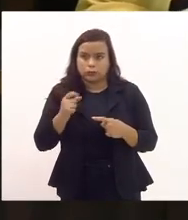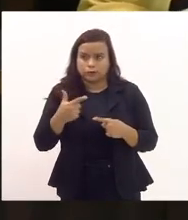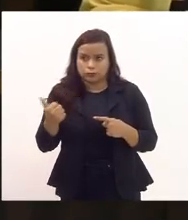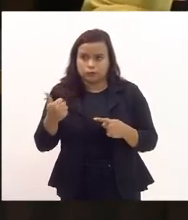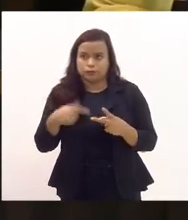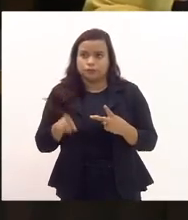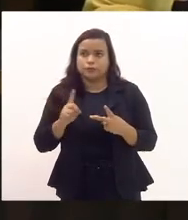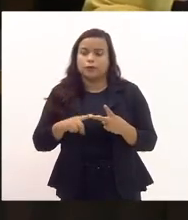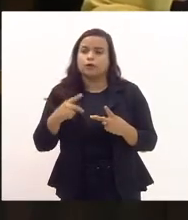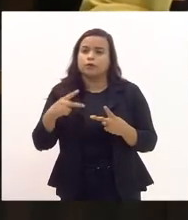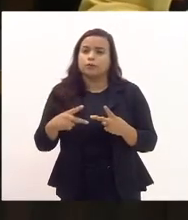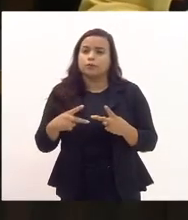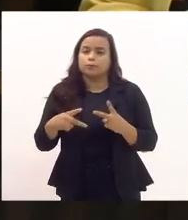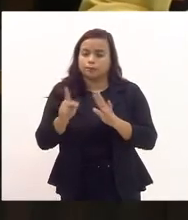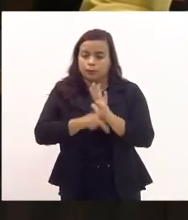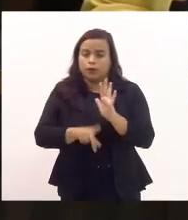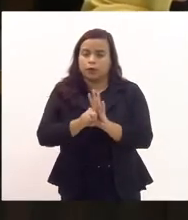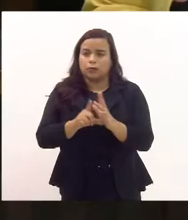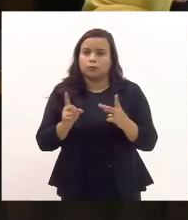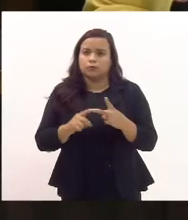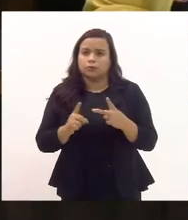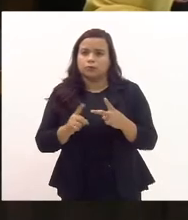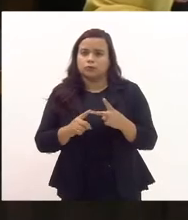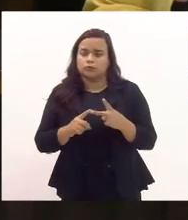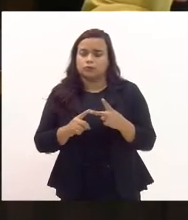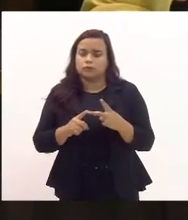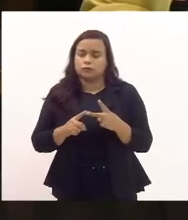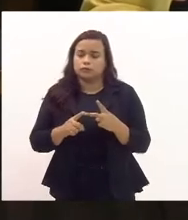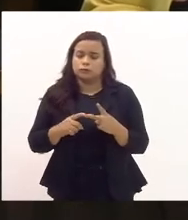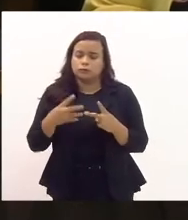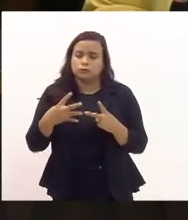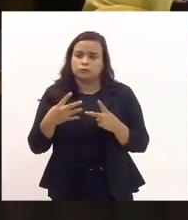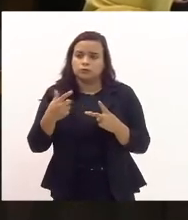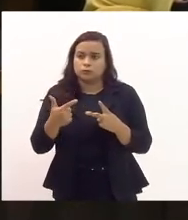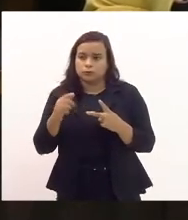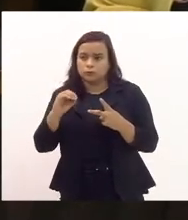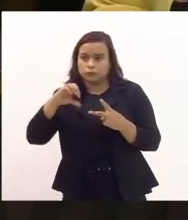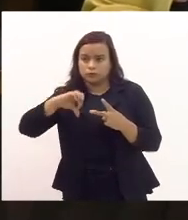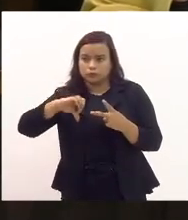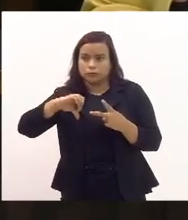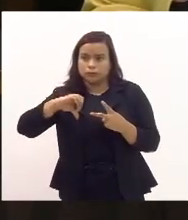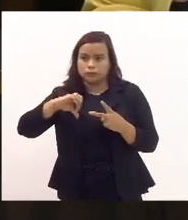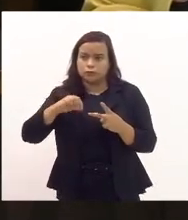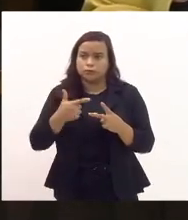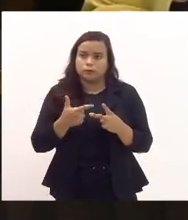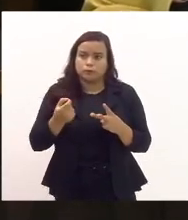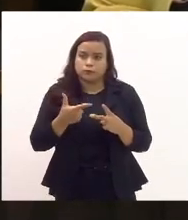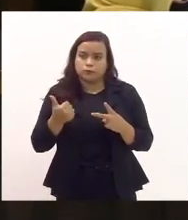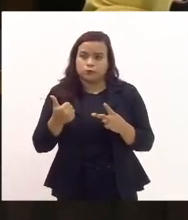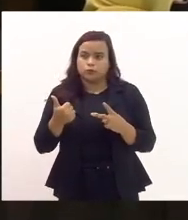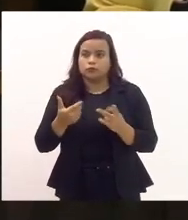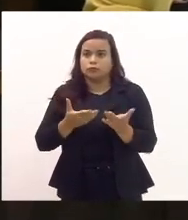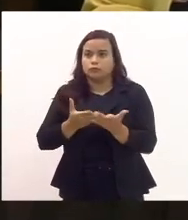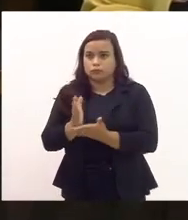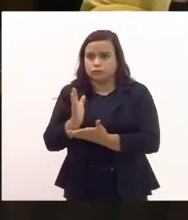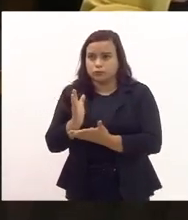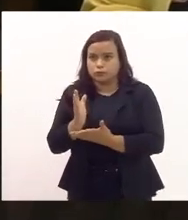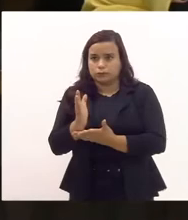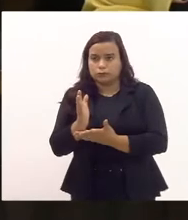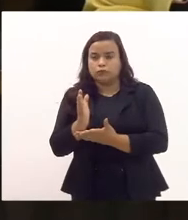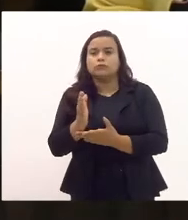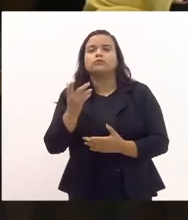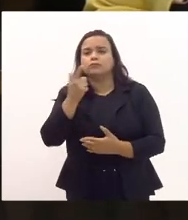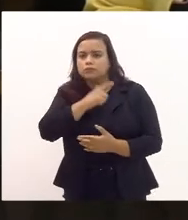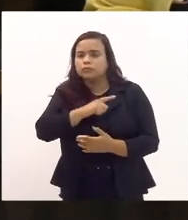21 projetos de lei há 42 0921 seus que a prova para esse